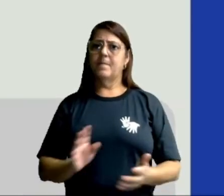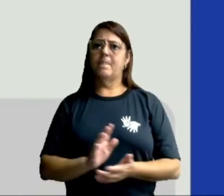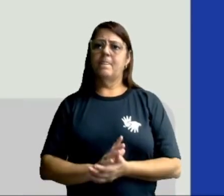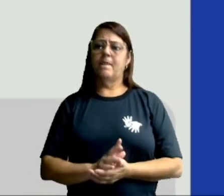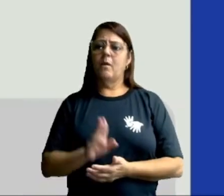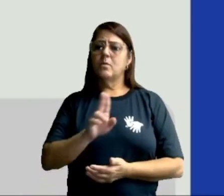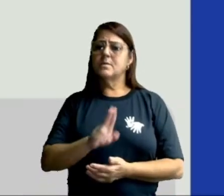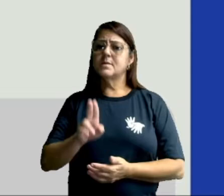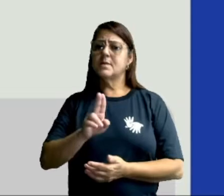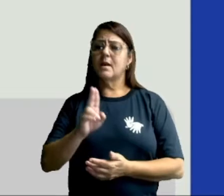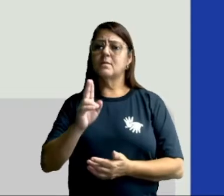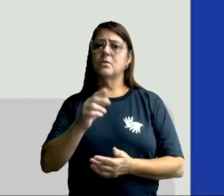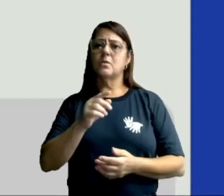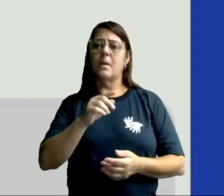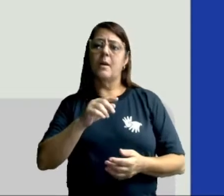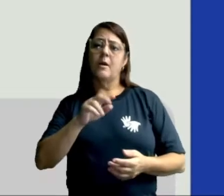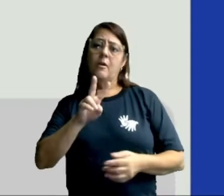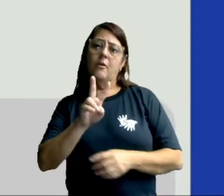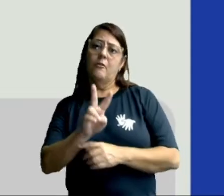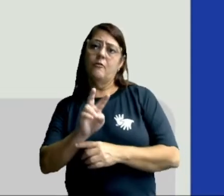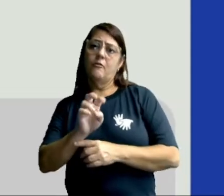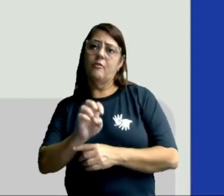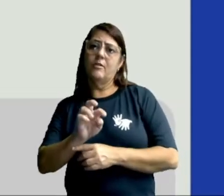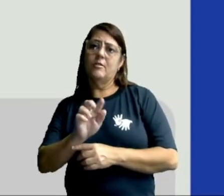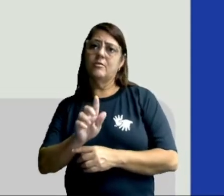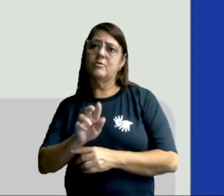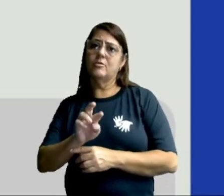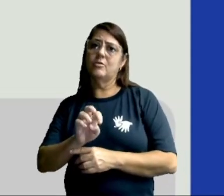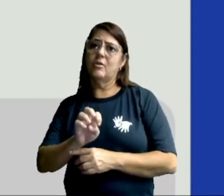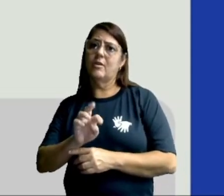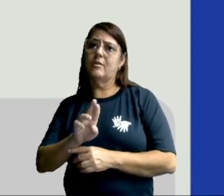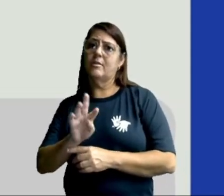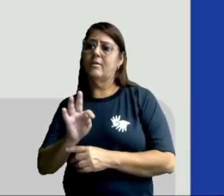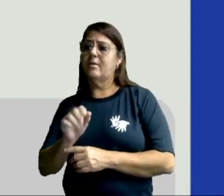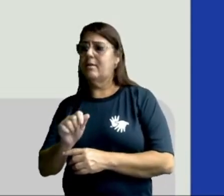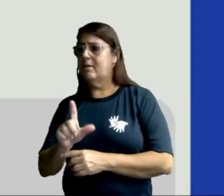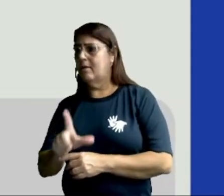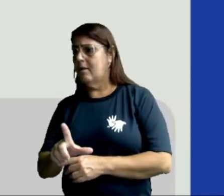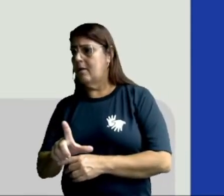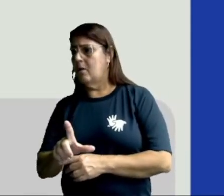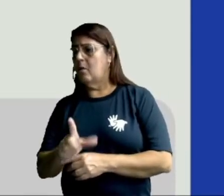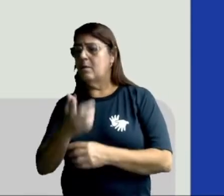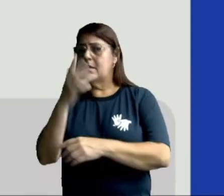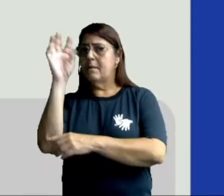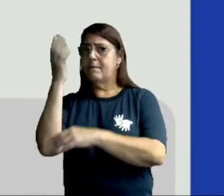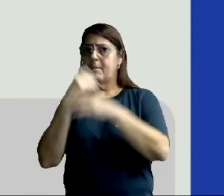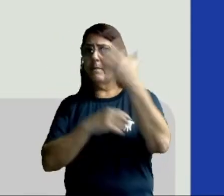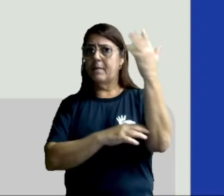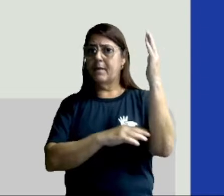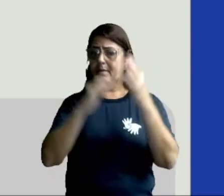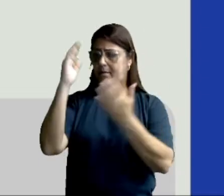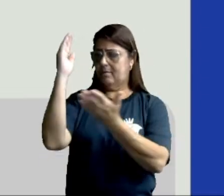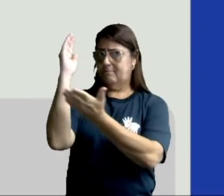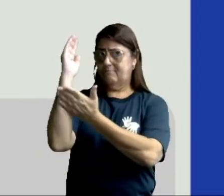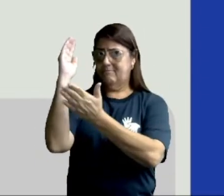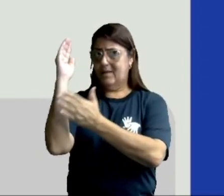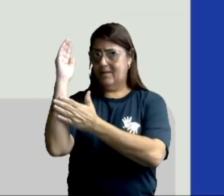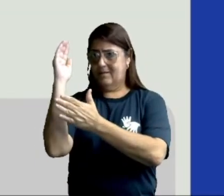um material de origem vegetal retirado da madeira, né? Ou seja, das plantas,